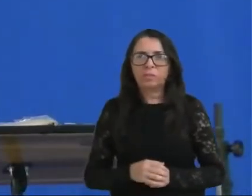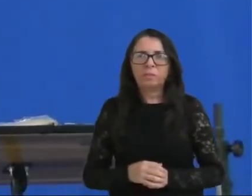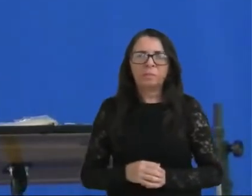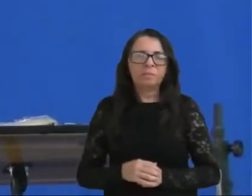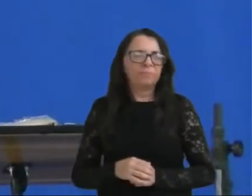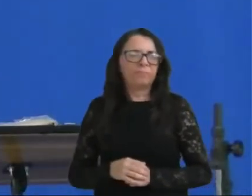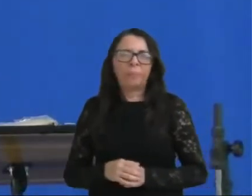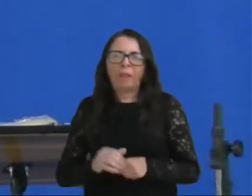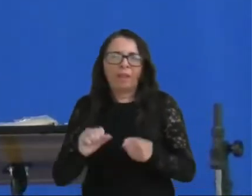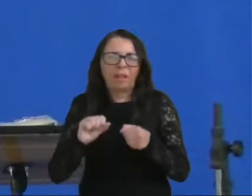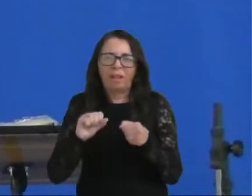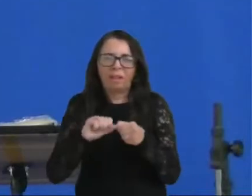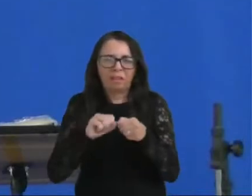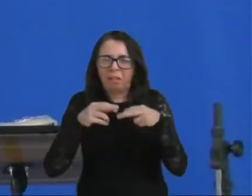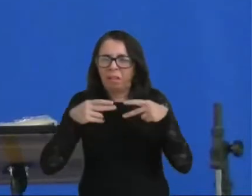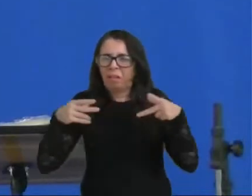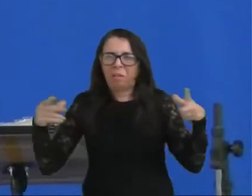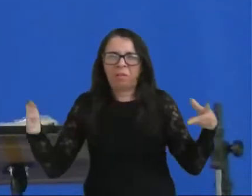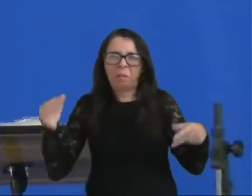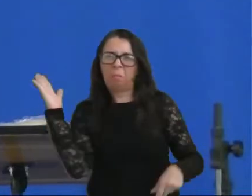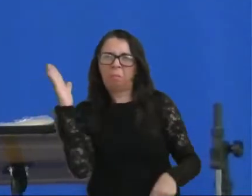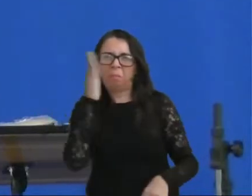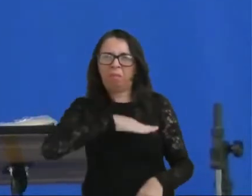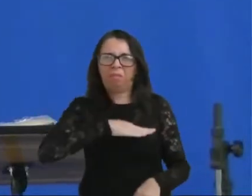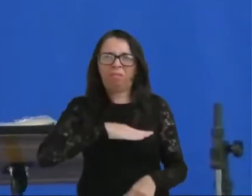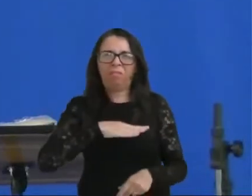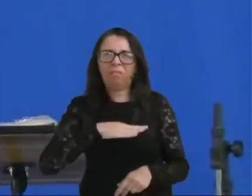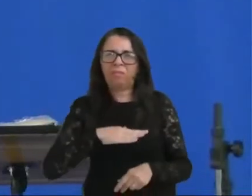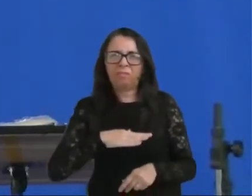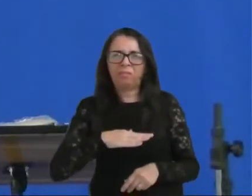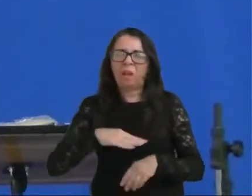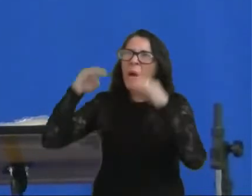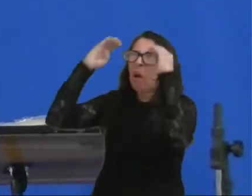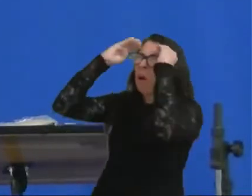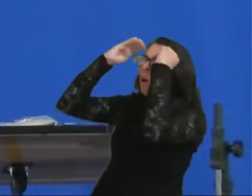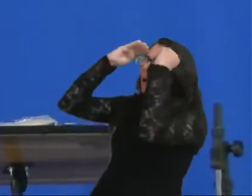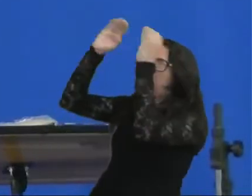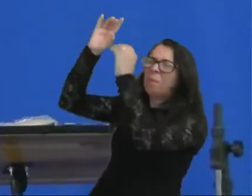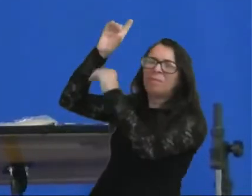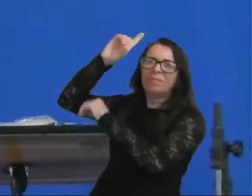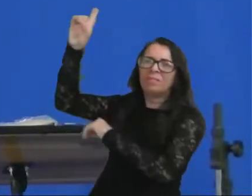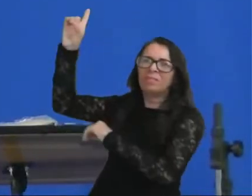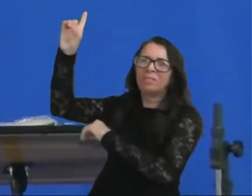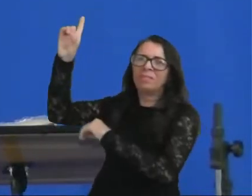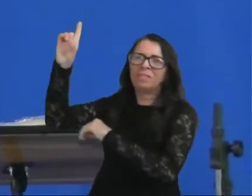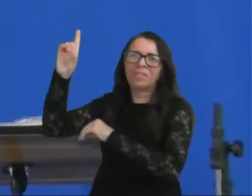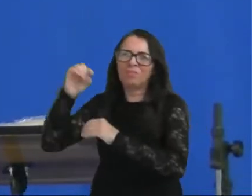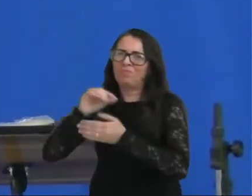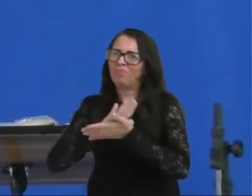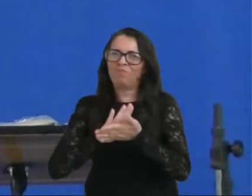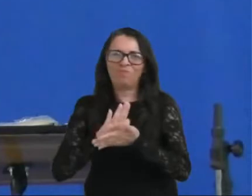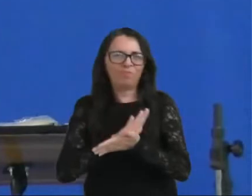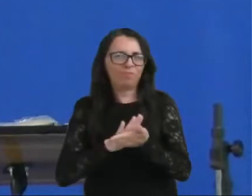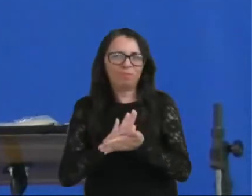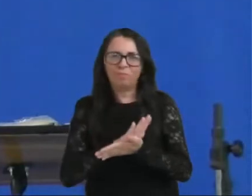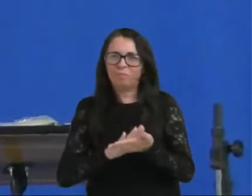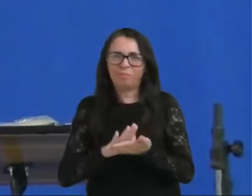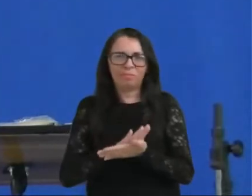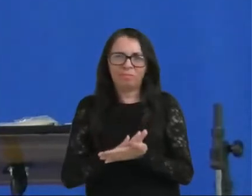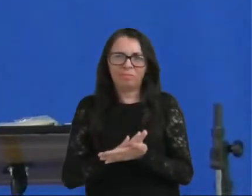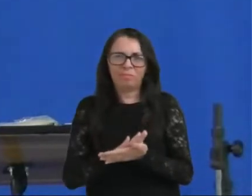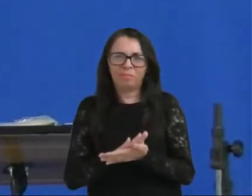têm desfalecido. Contra vocês, porém, tenho isto: vocês abandonaram o seu primeiro